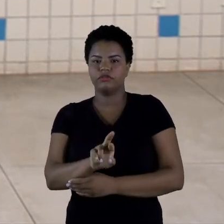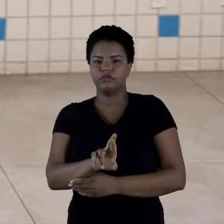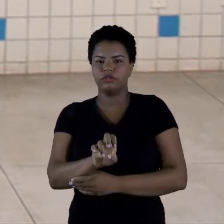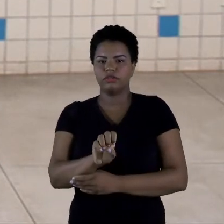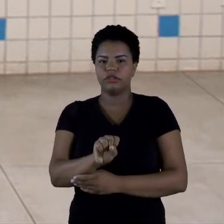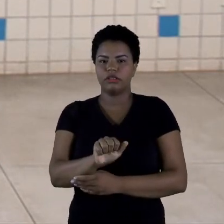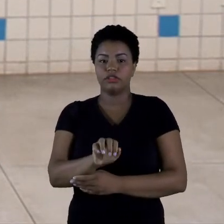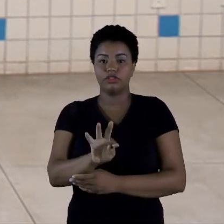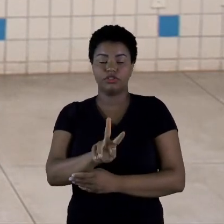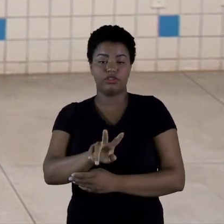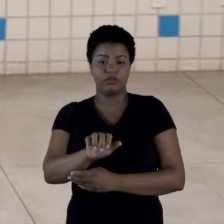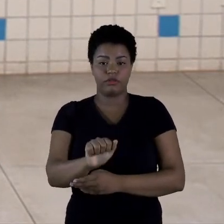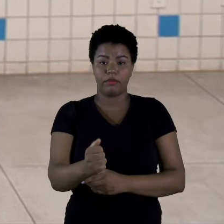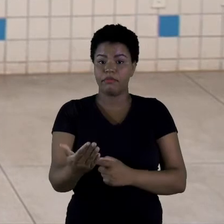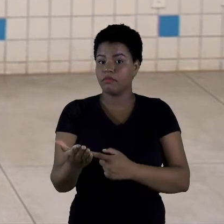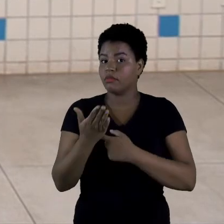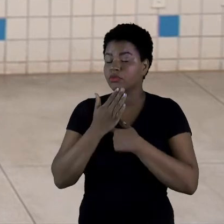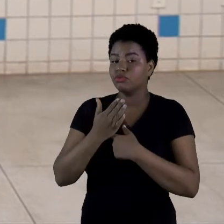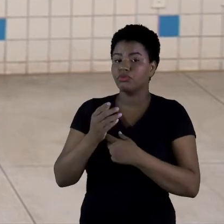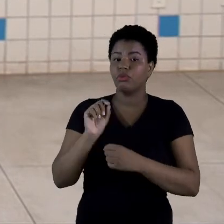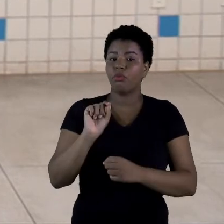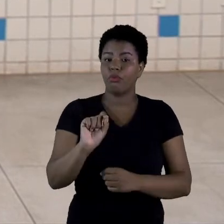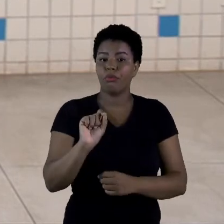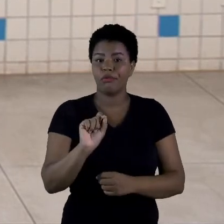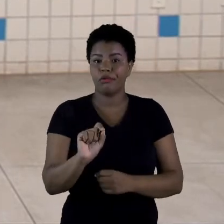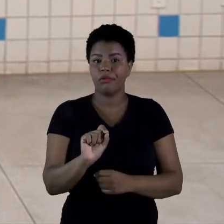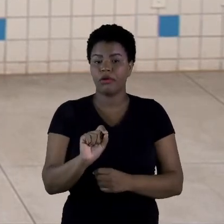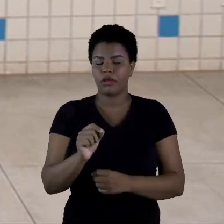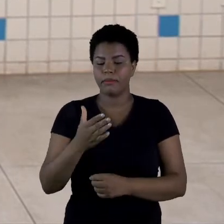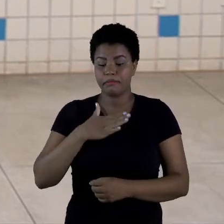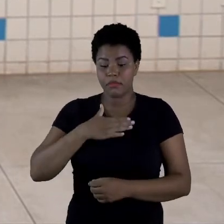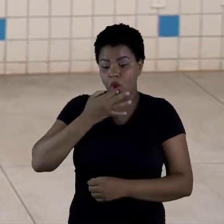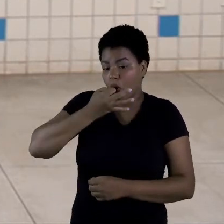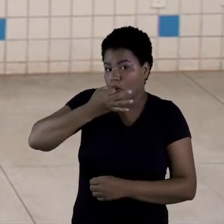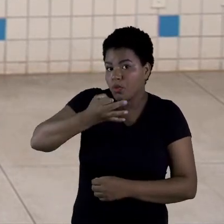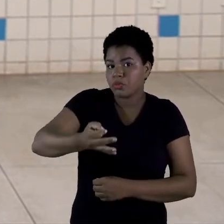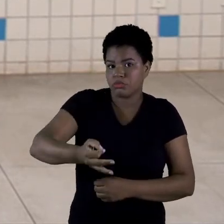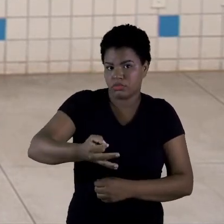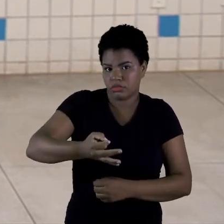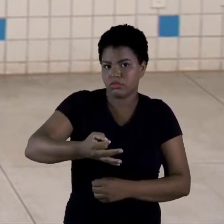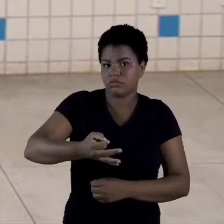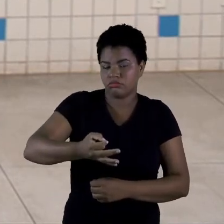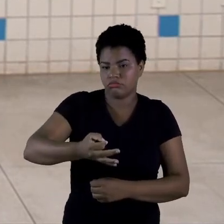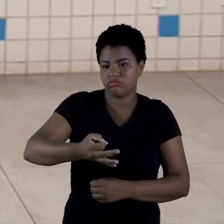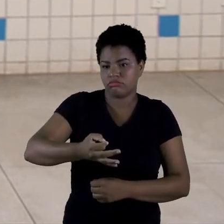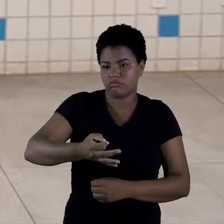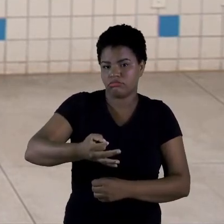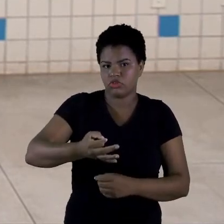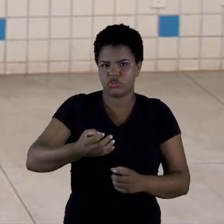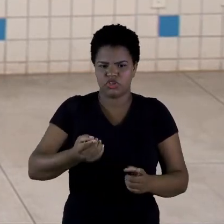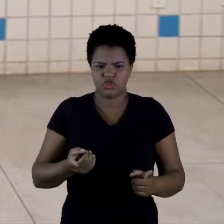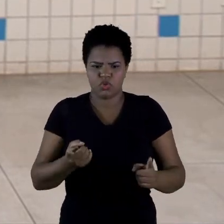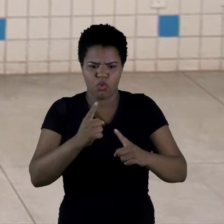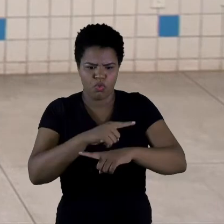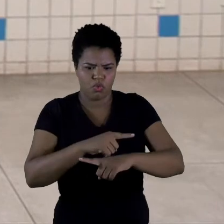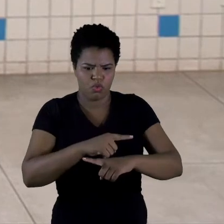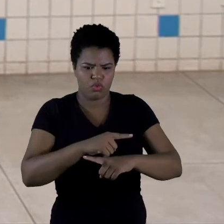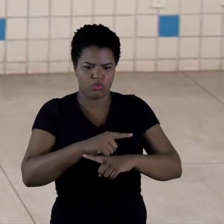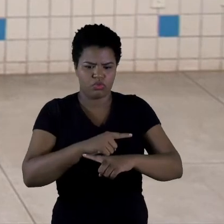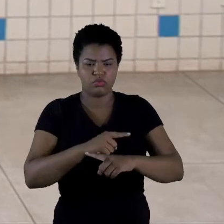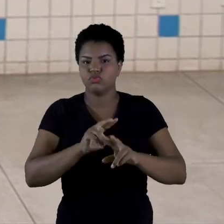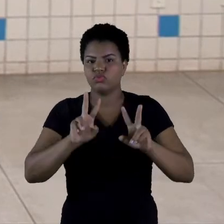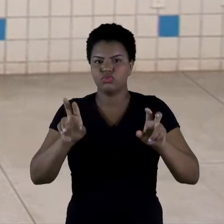me ajudam a colocar a minha opinião, né? Ou oposição sobre aquele